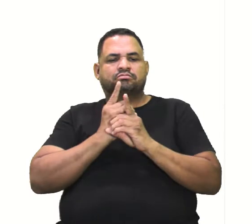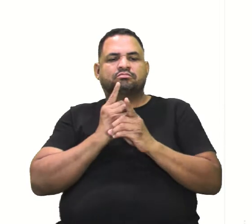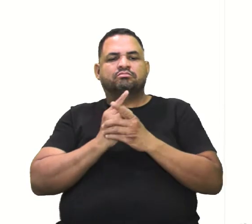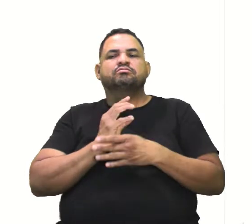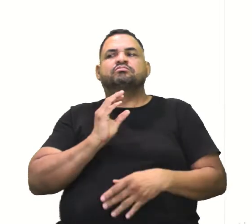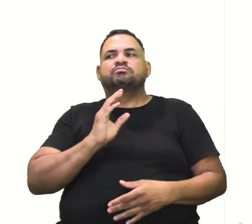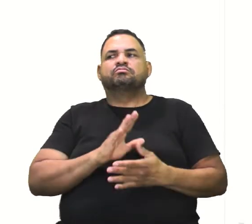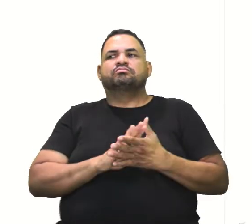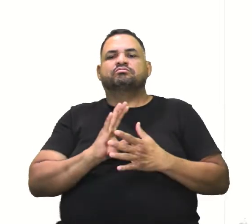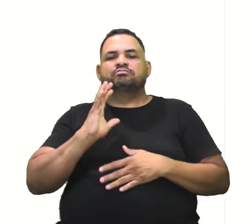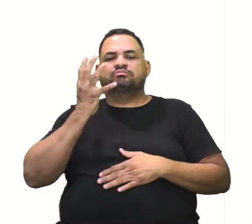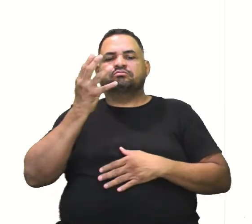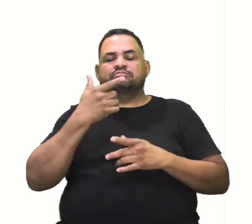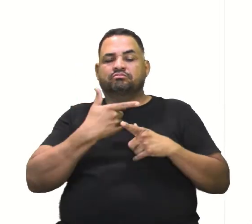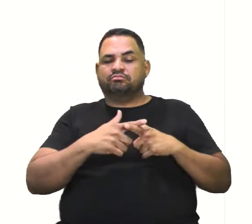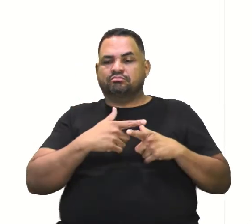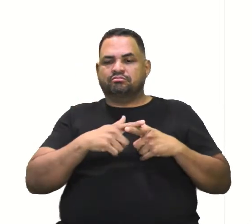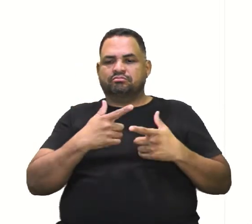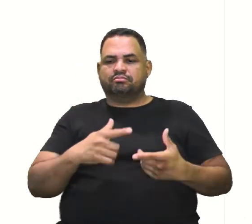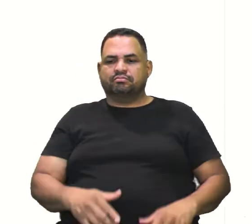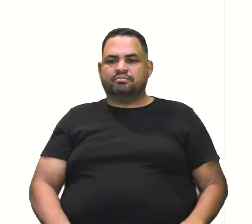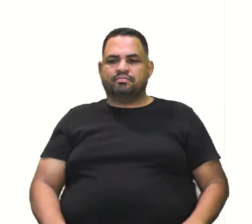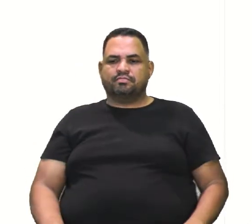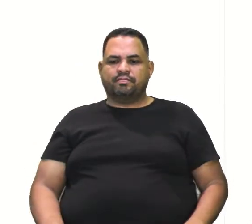aqui são solução para o problema.